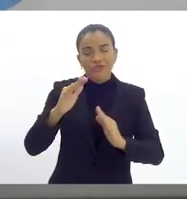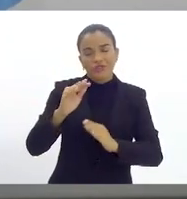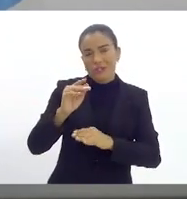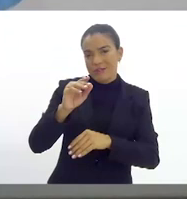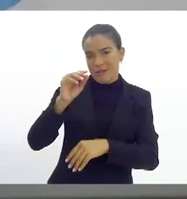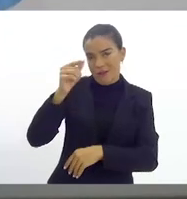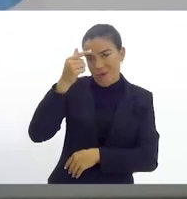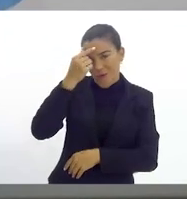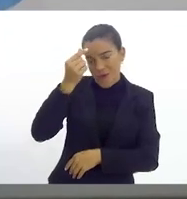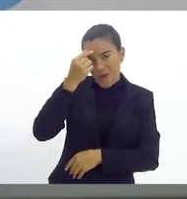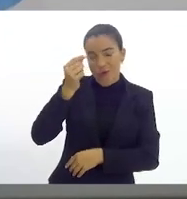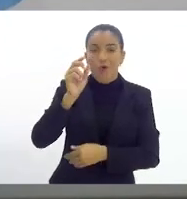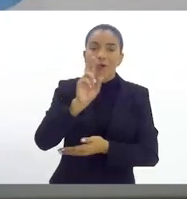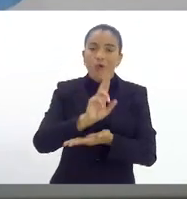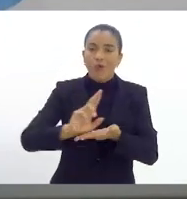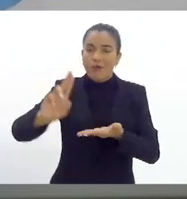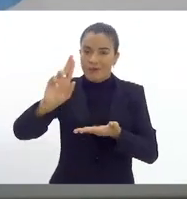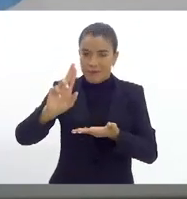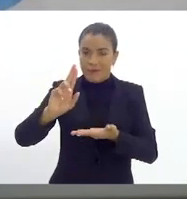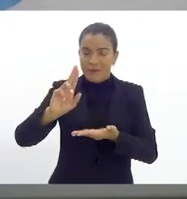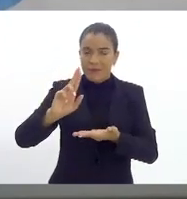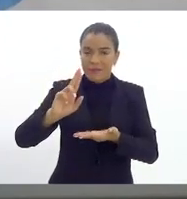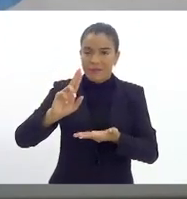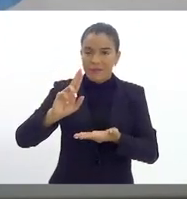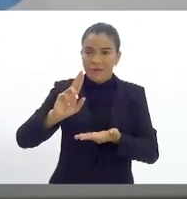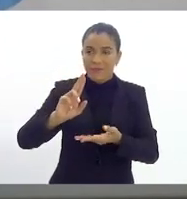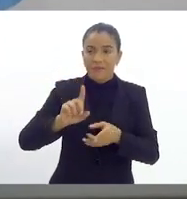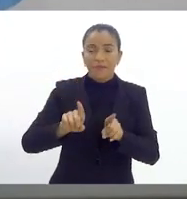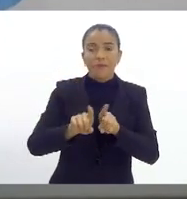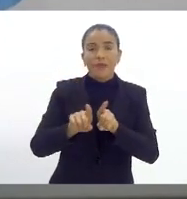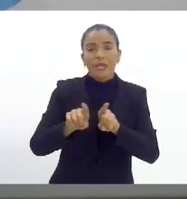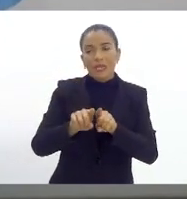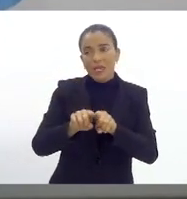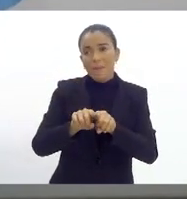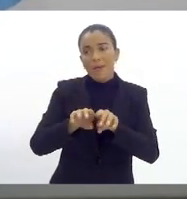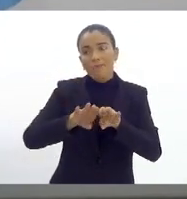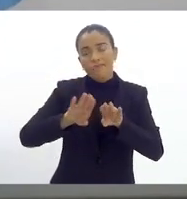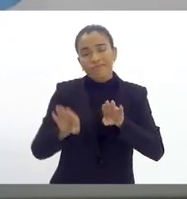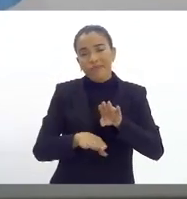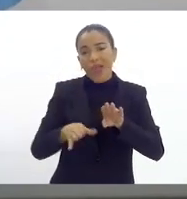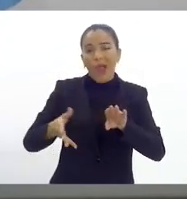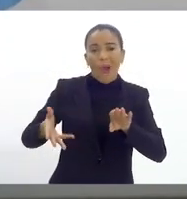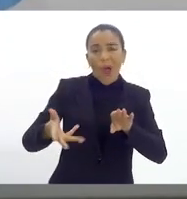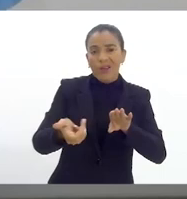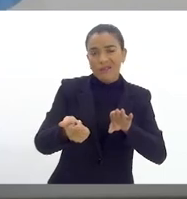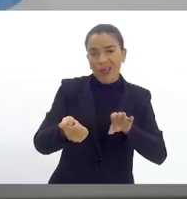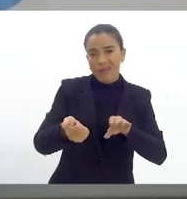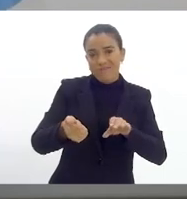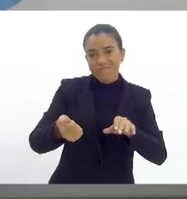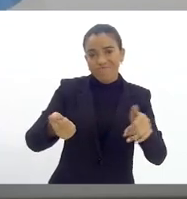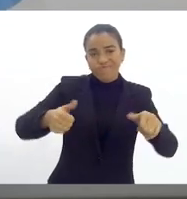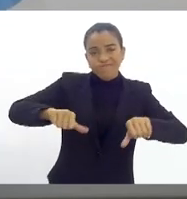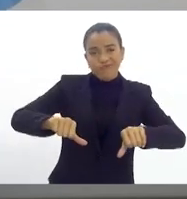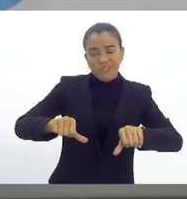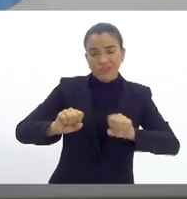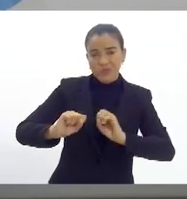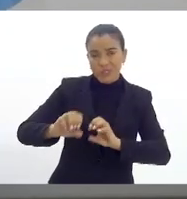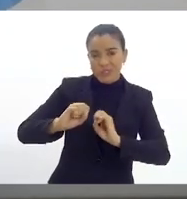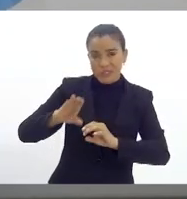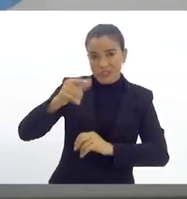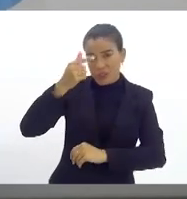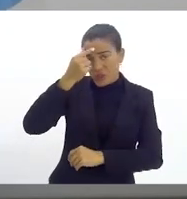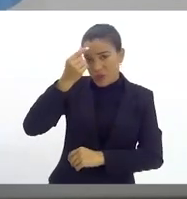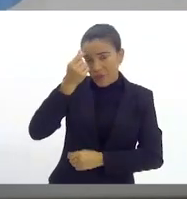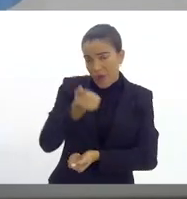universidades e consequente depressão da qualidade desse ensino superior